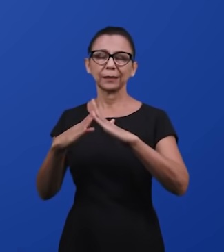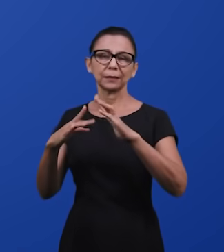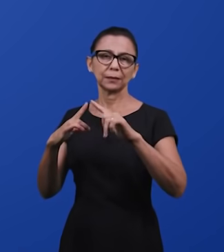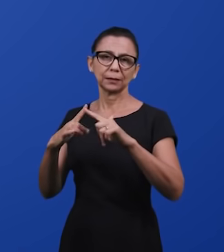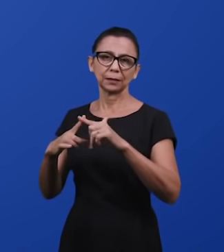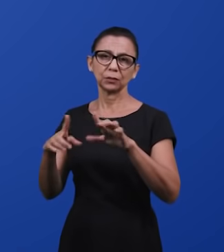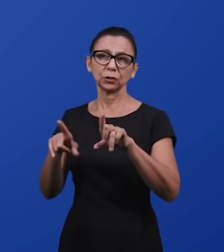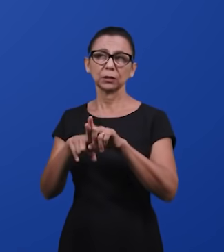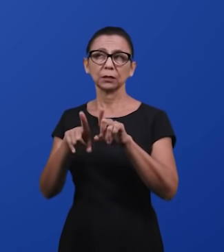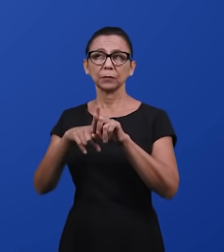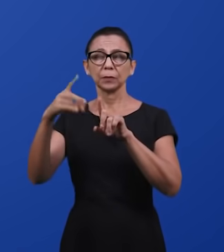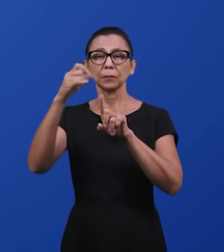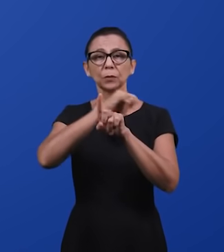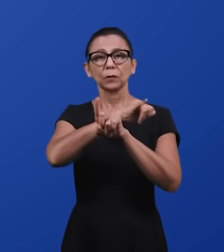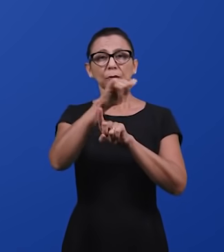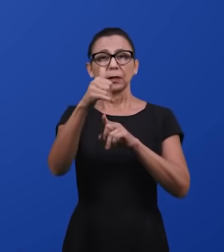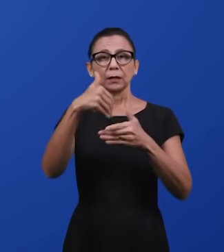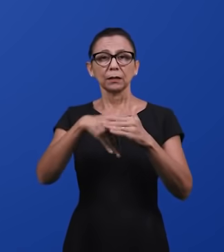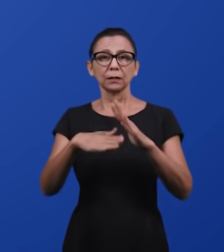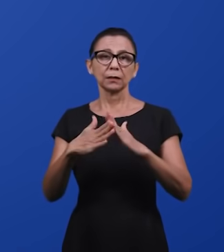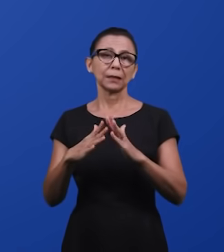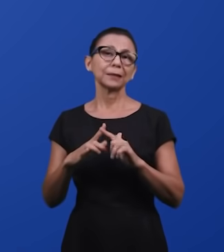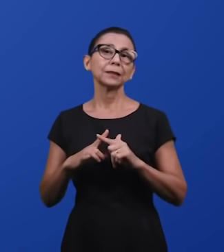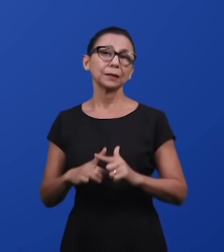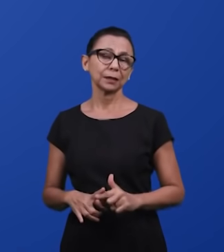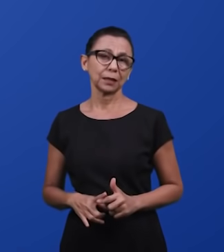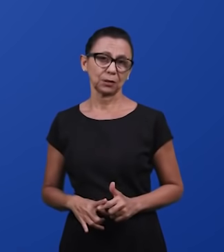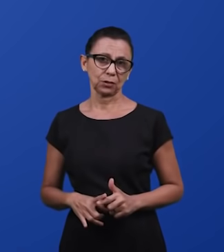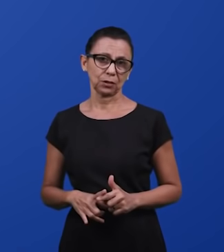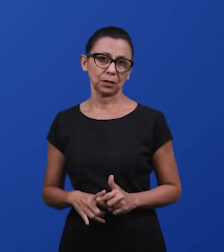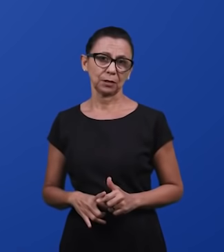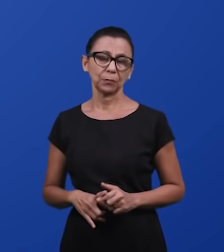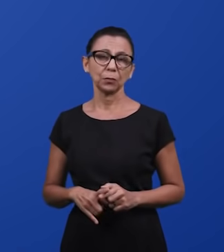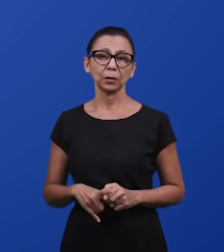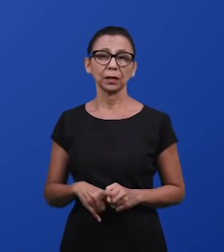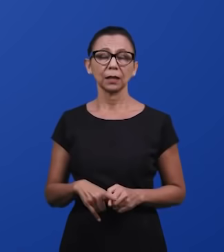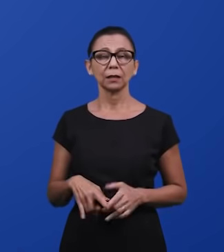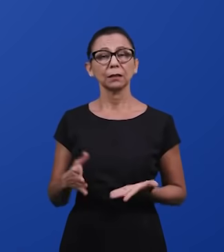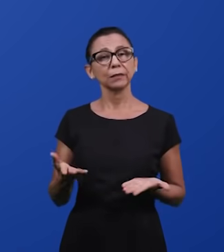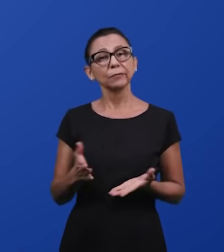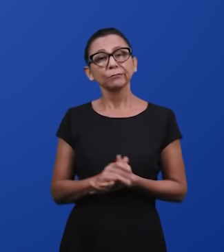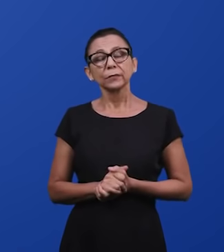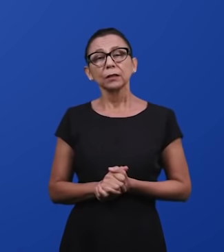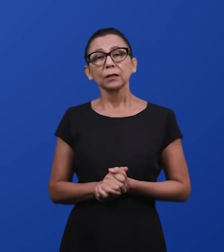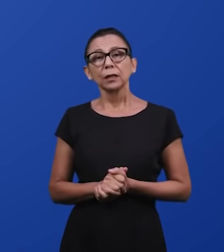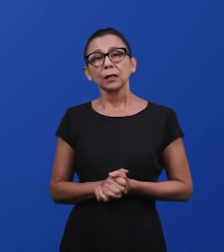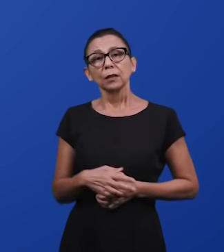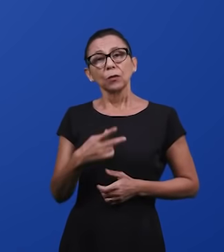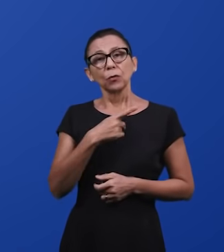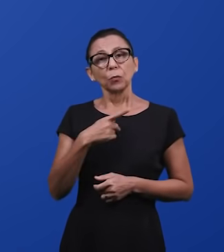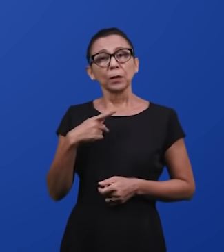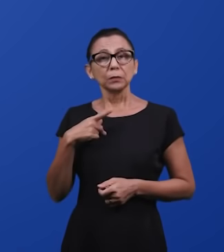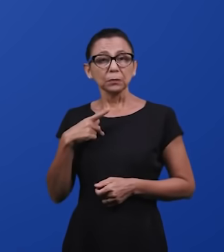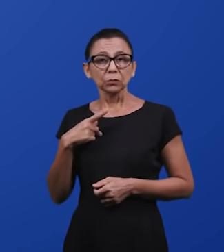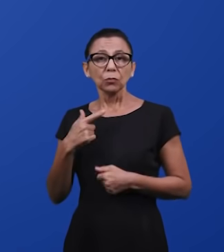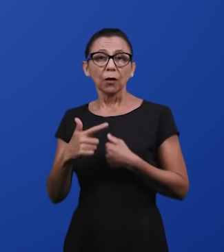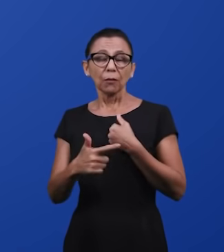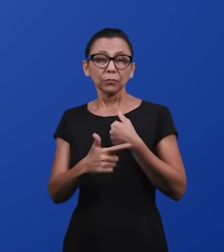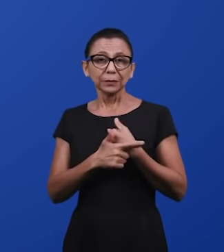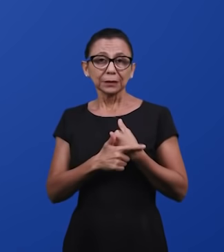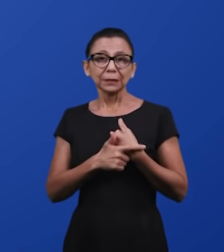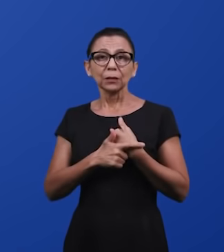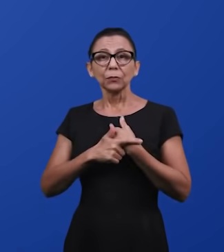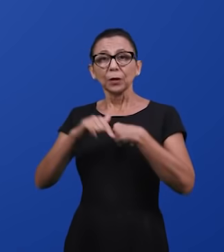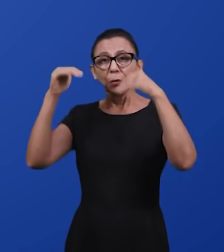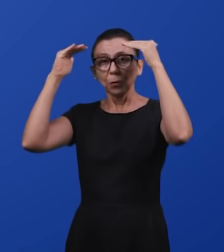e naquilo que é profético na vida da igreja, porque não é a vontade do pastor, e sim a igreja fica exposta àquilo